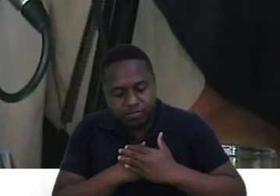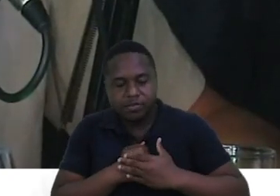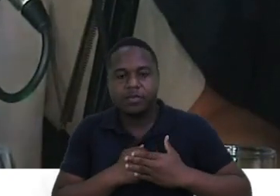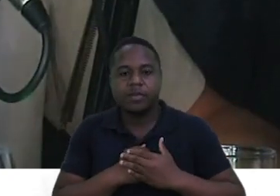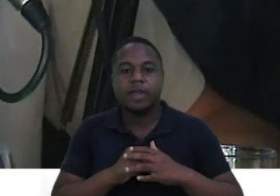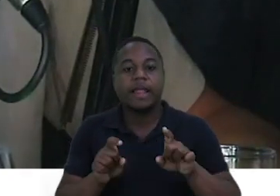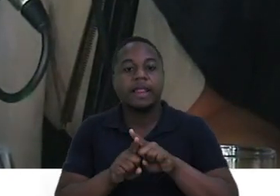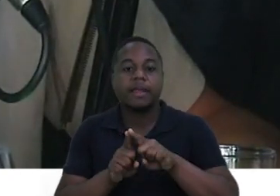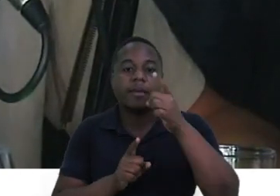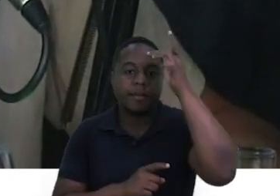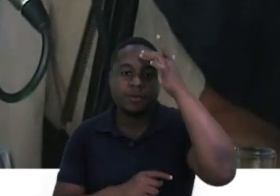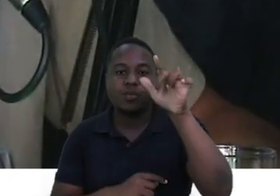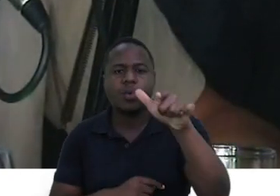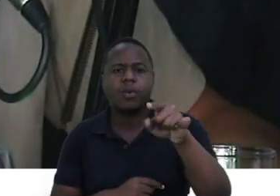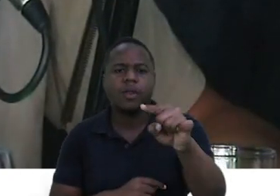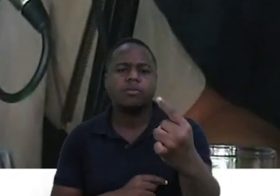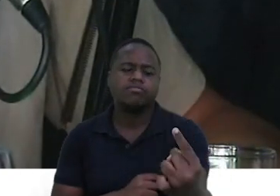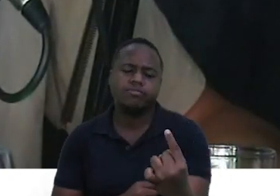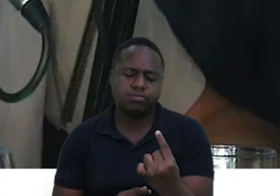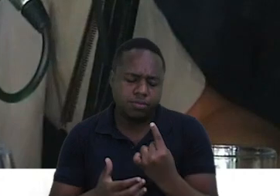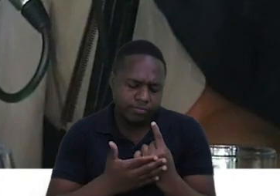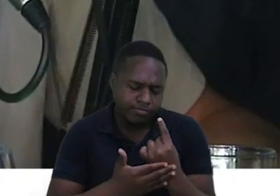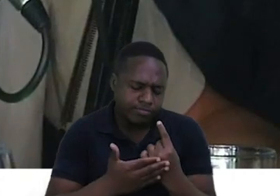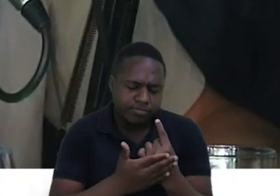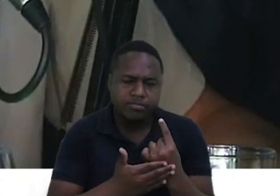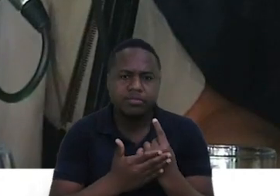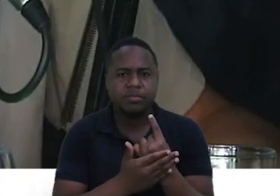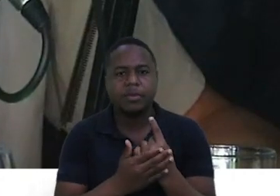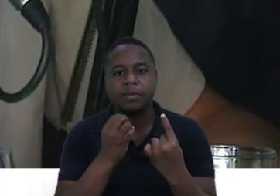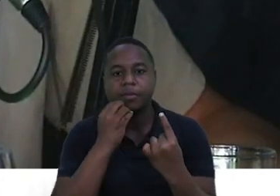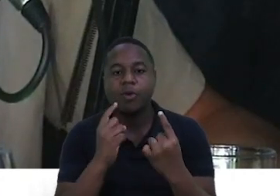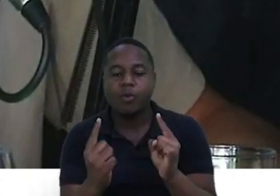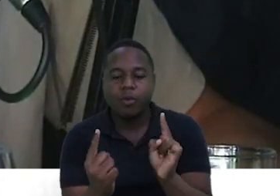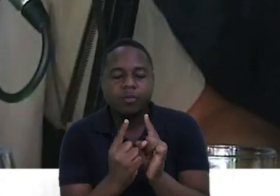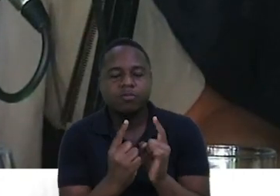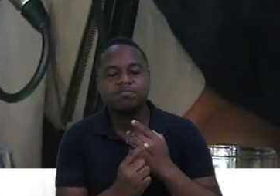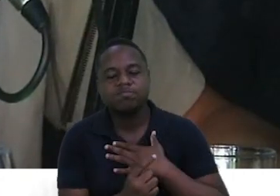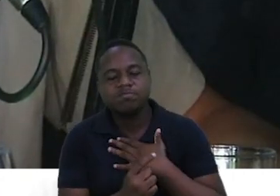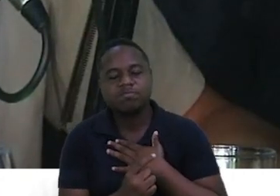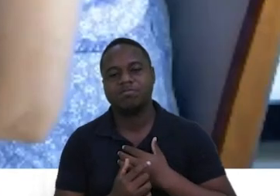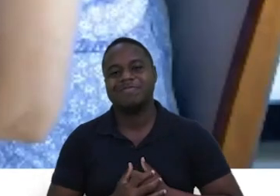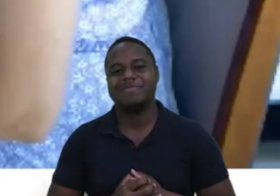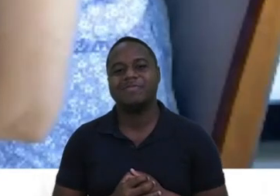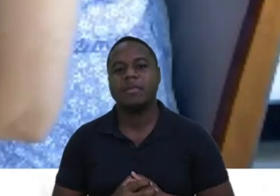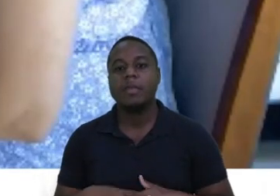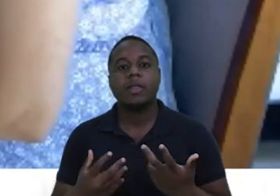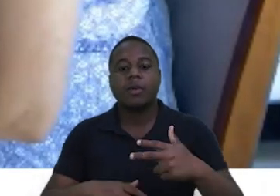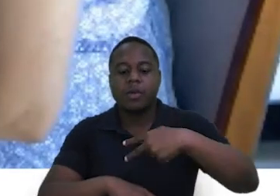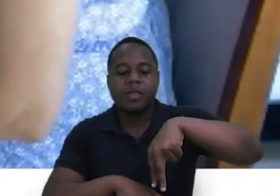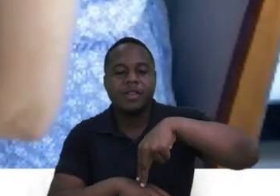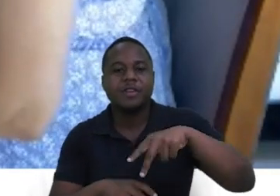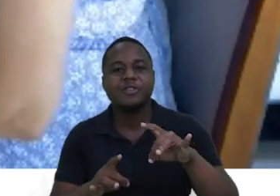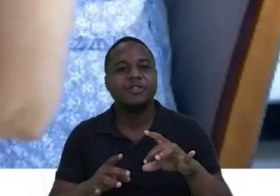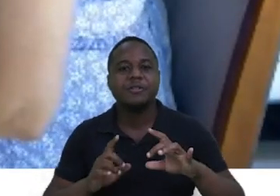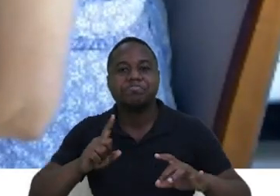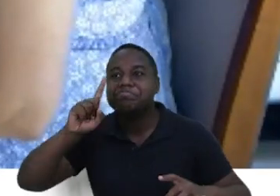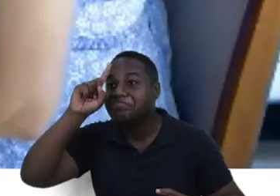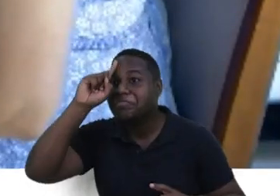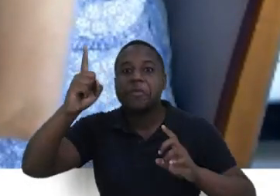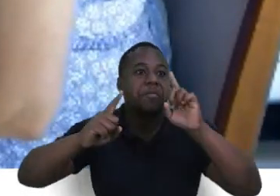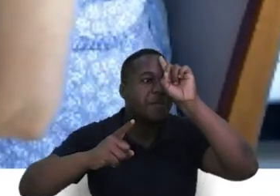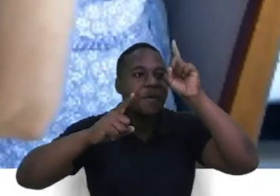acolher o outro também, né, através desse encontro. Então, essas danças, elas são